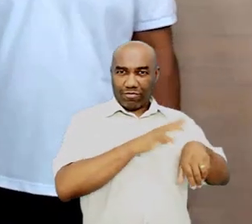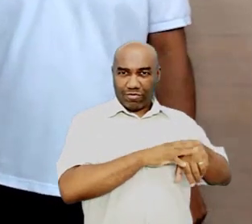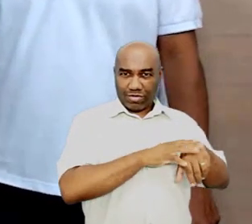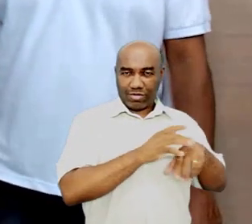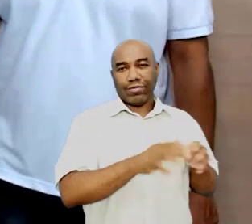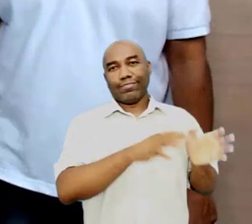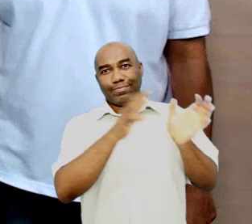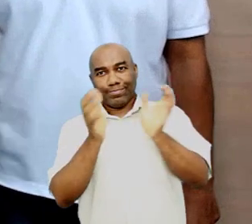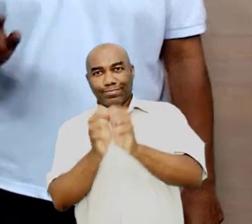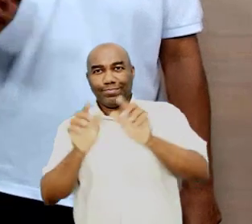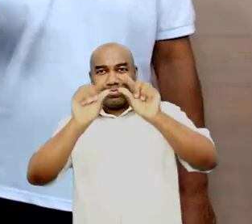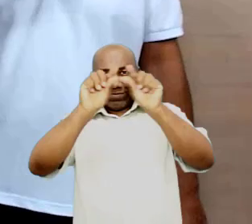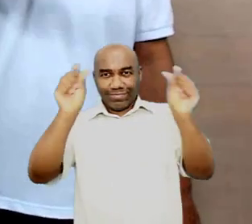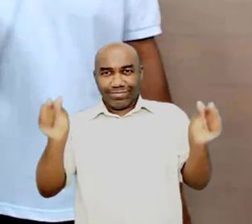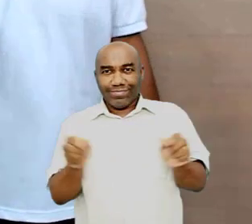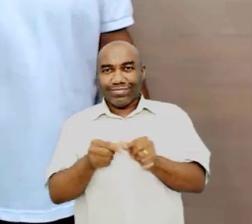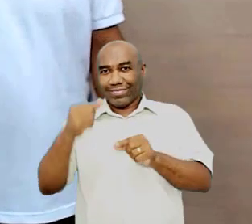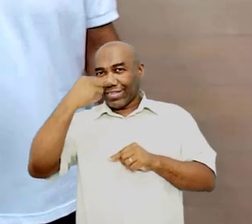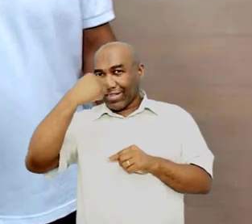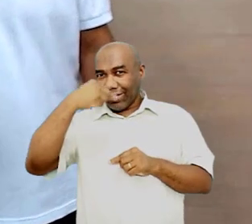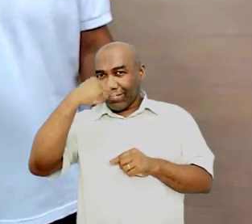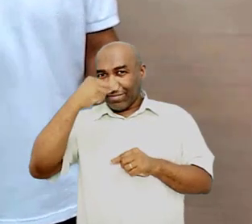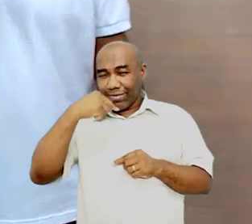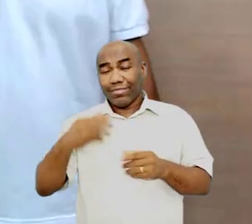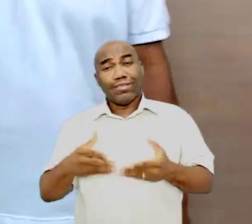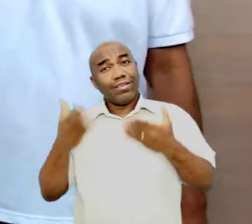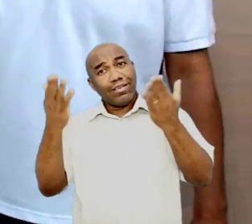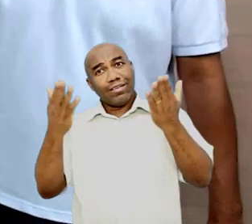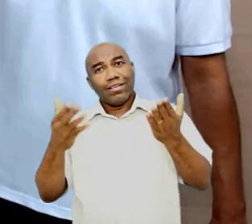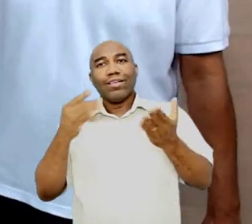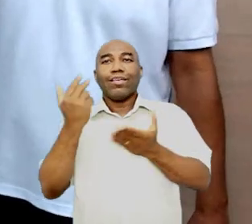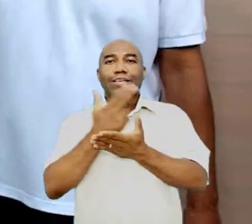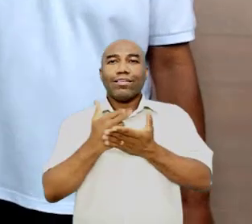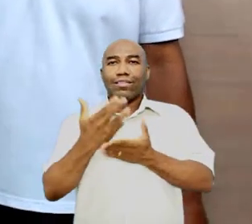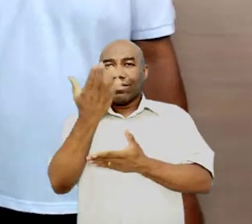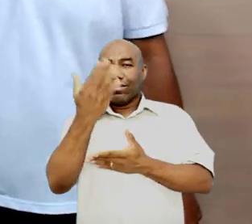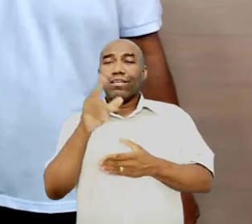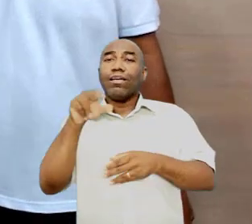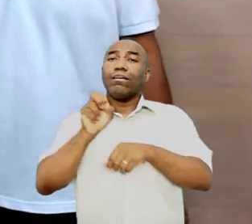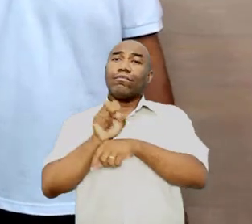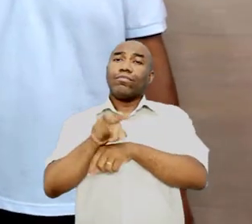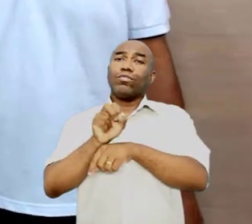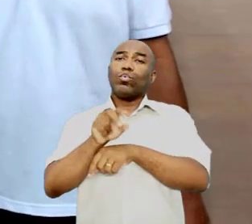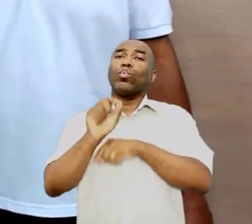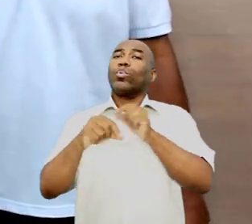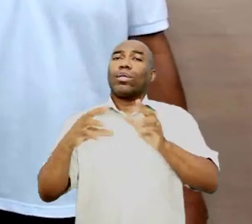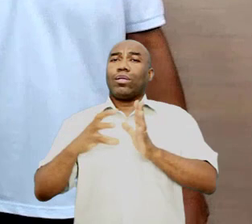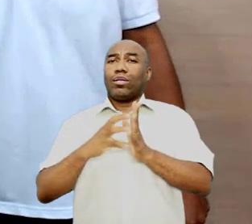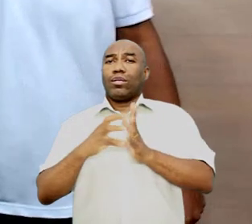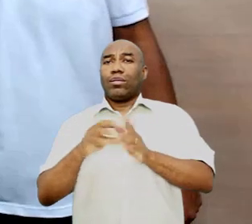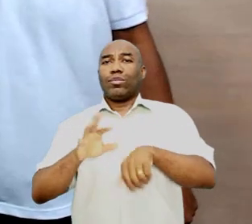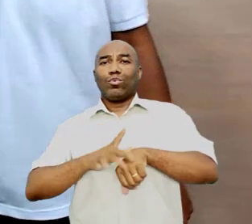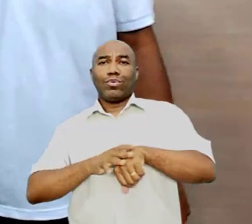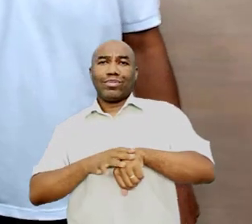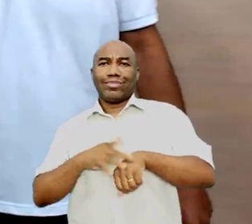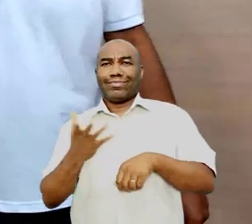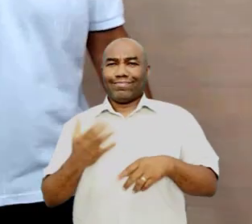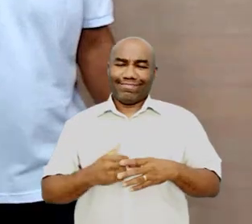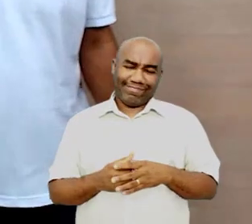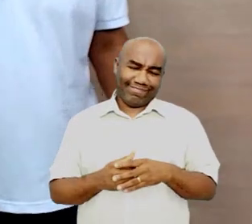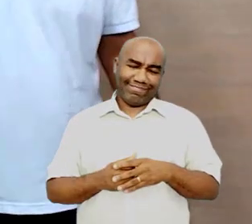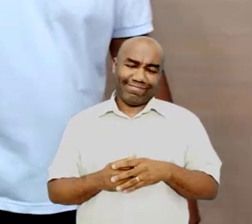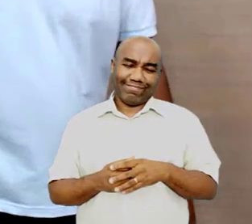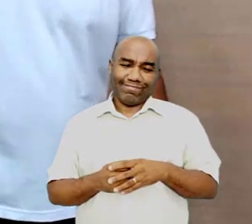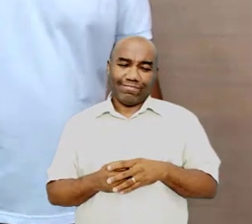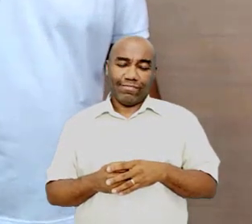RNA. Então eu mostrei 3 que contêm RNA. Professor, 3. Mas eu tenho mais.